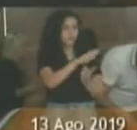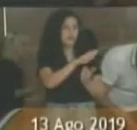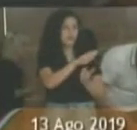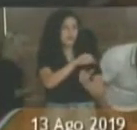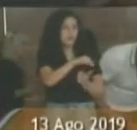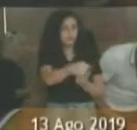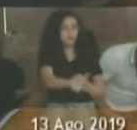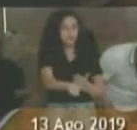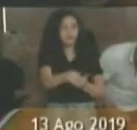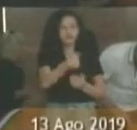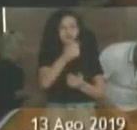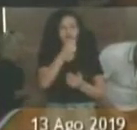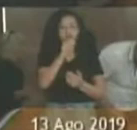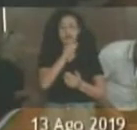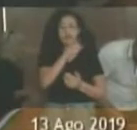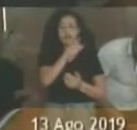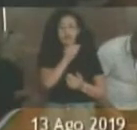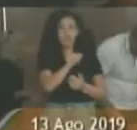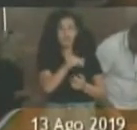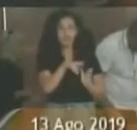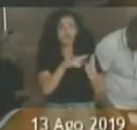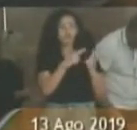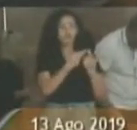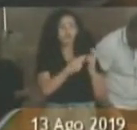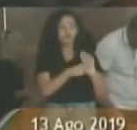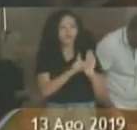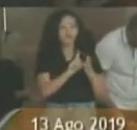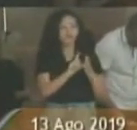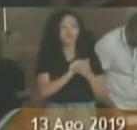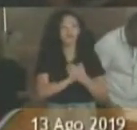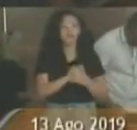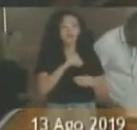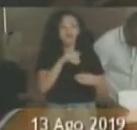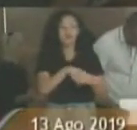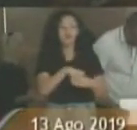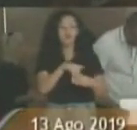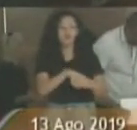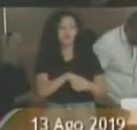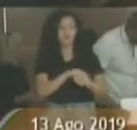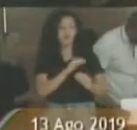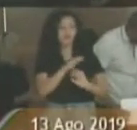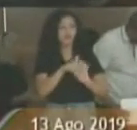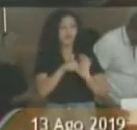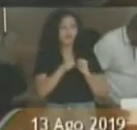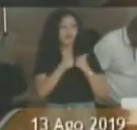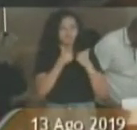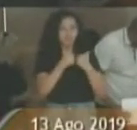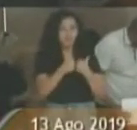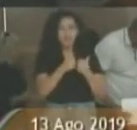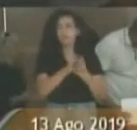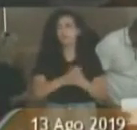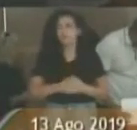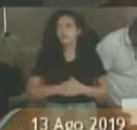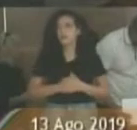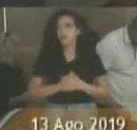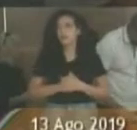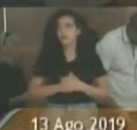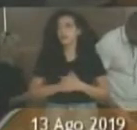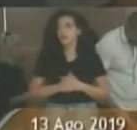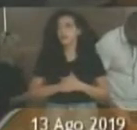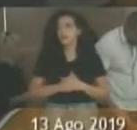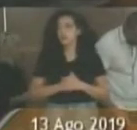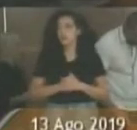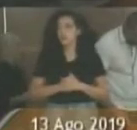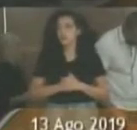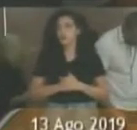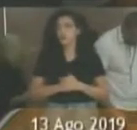logo procedesse à leitura da ata da sessão anterior. Logo, a ata fora posta em discussão e em votação e fora aprovada